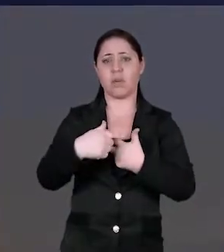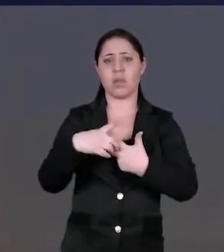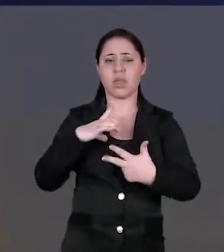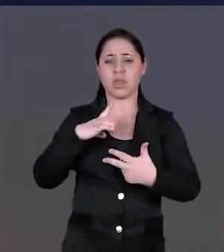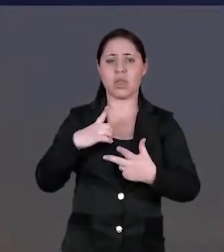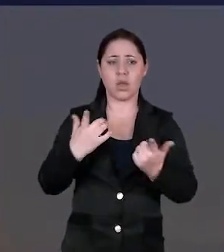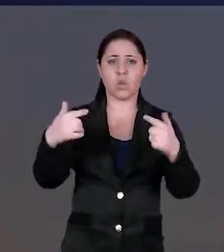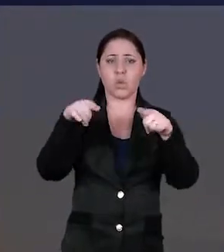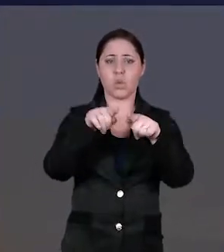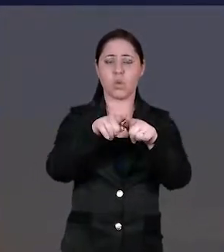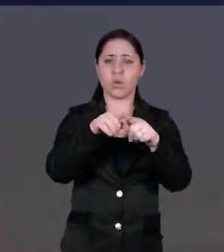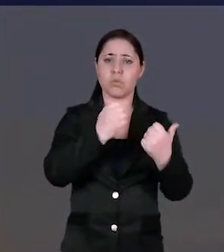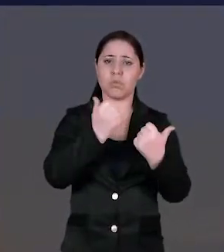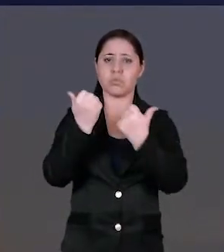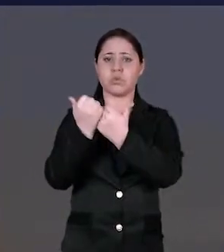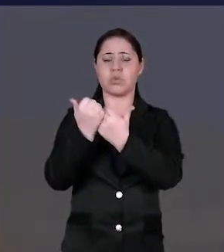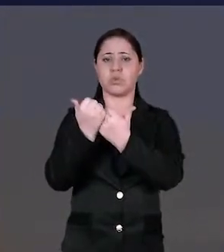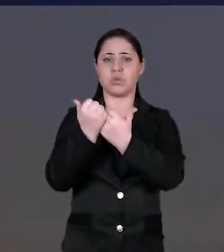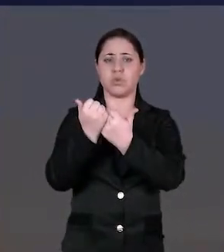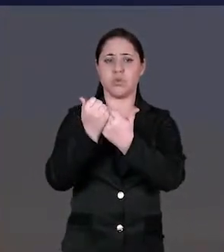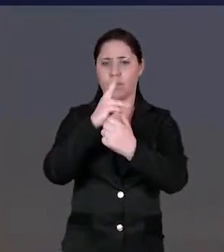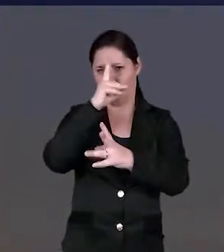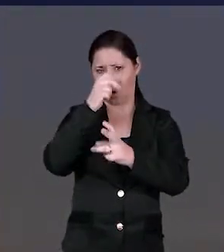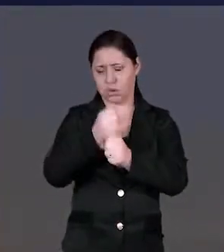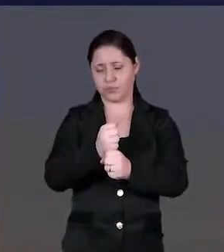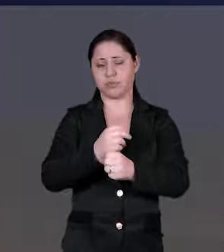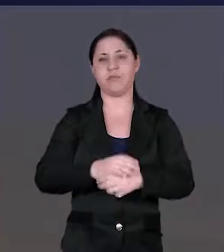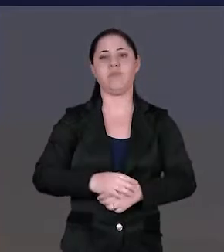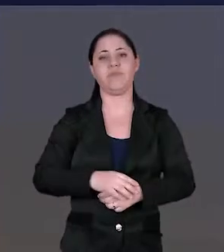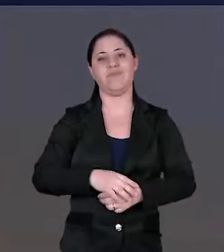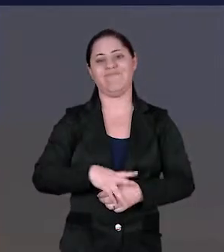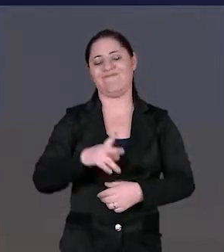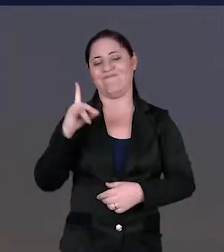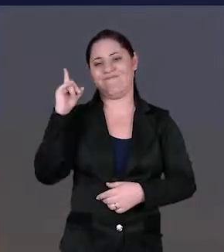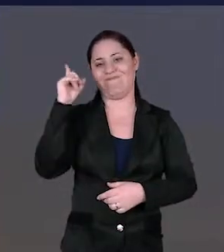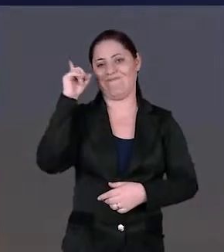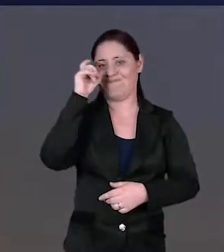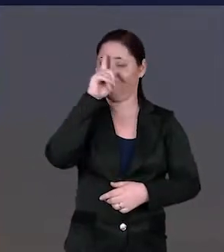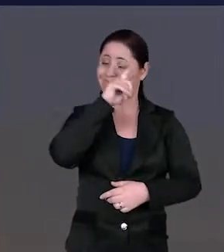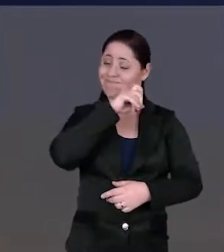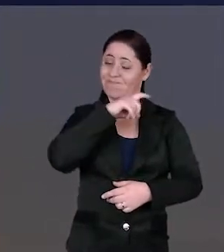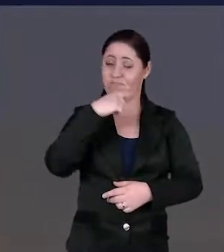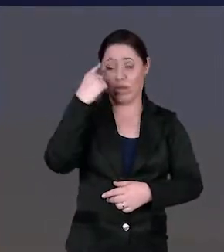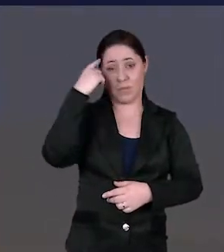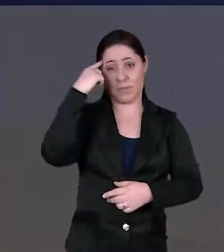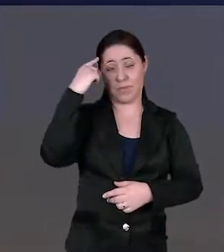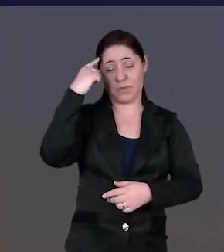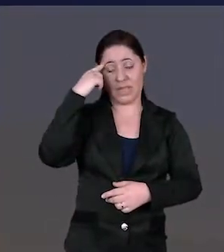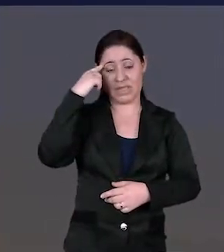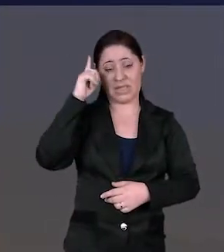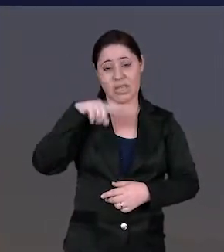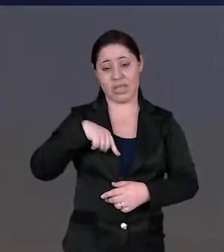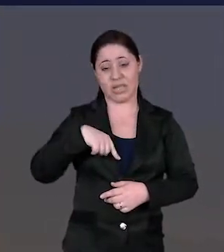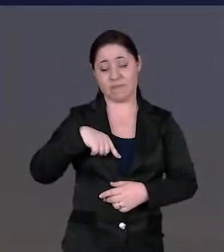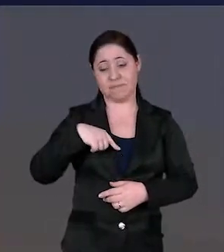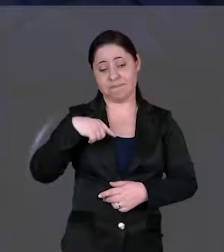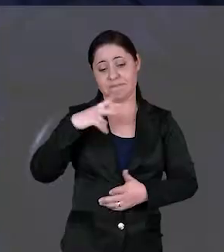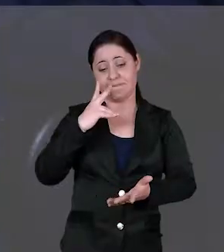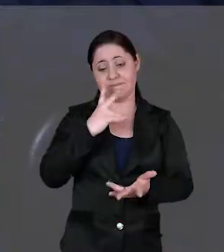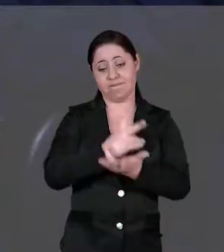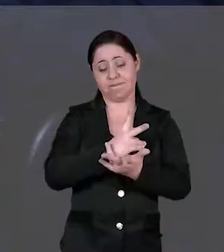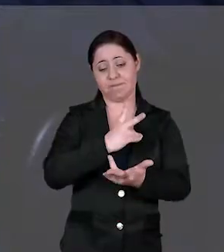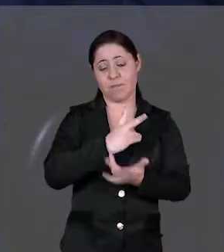essas propostas, deputado? Existe esse enfrentamento junto aos poderes para que tenha essa colaboração,